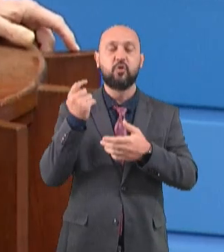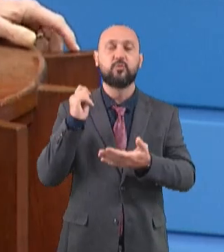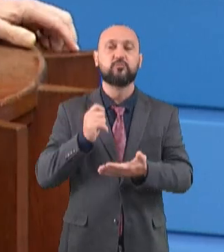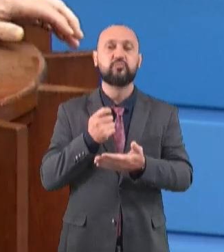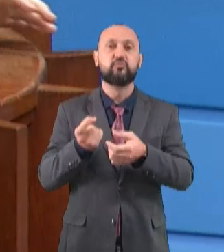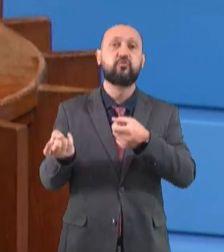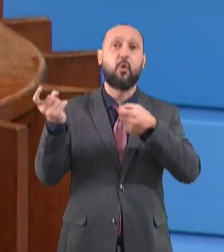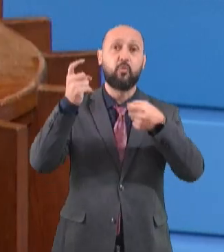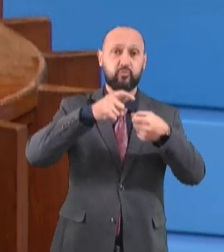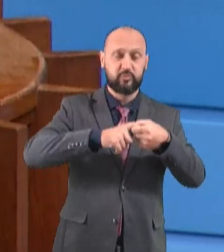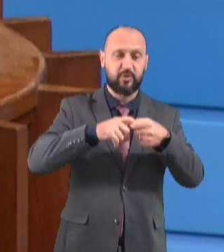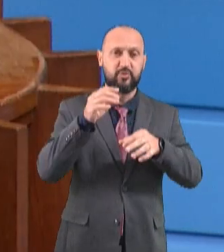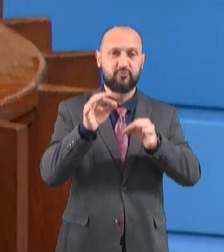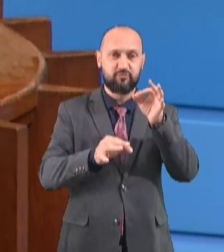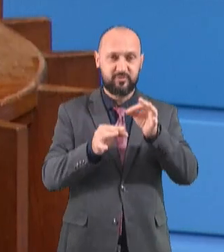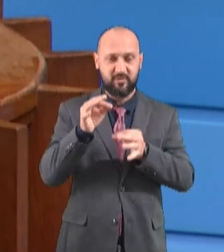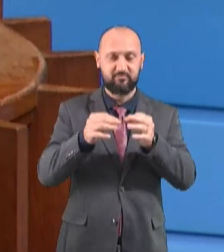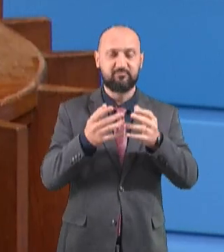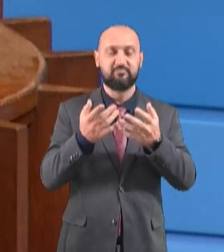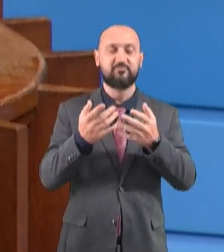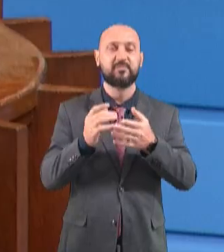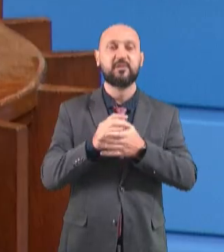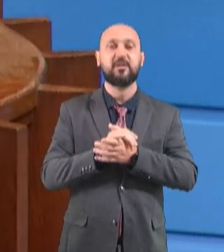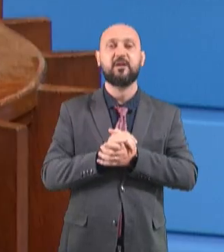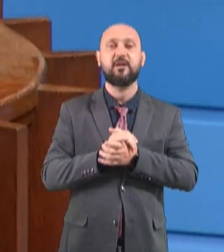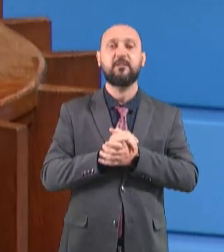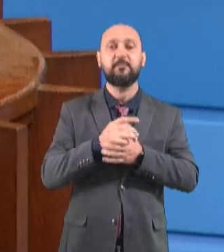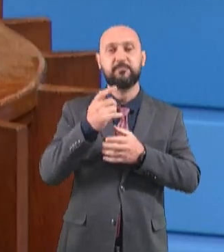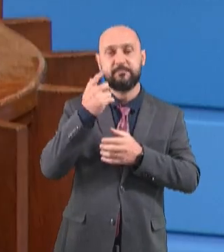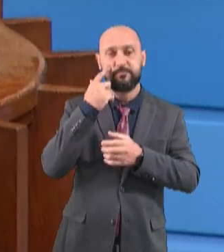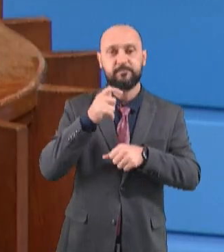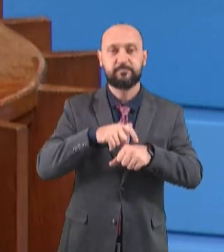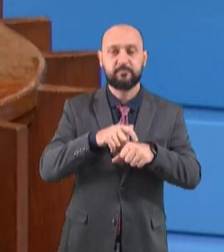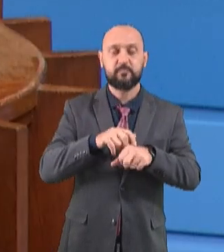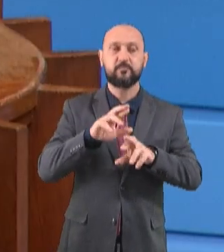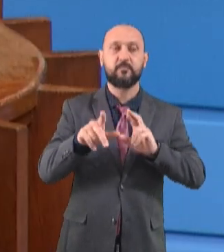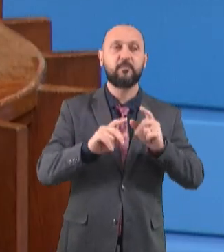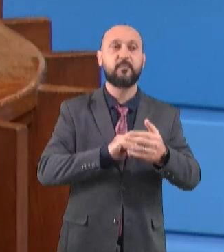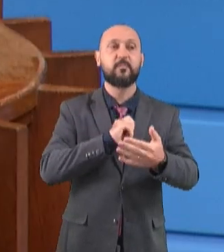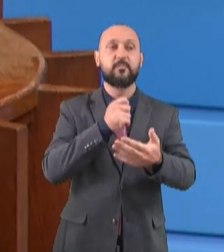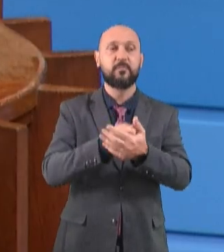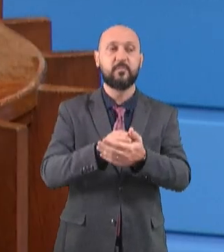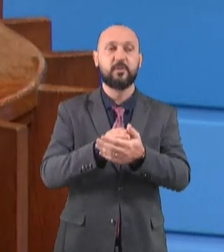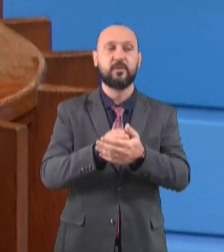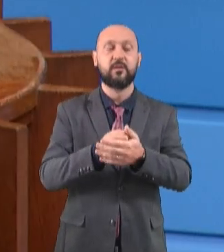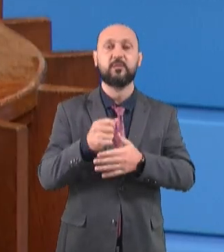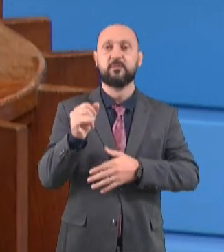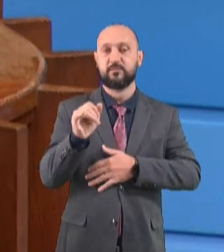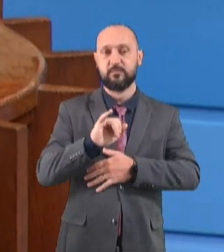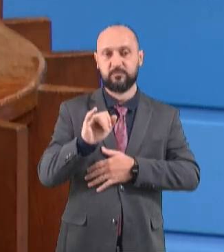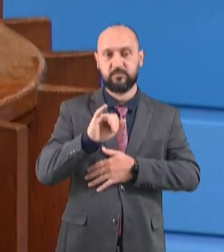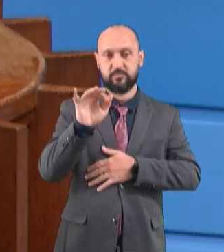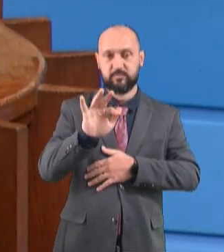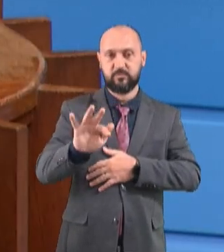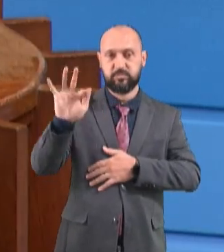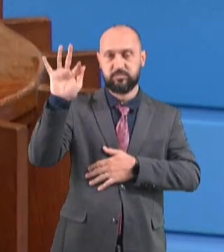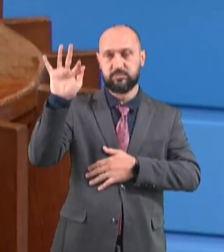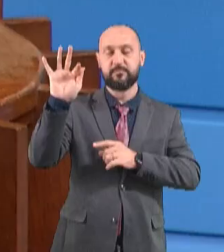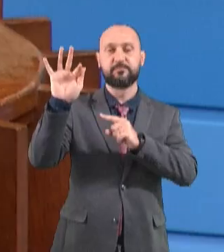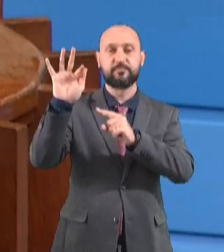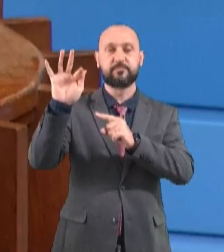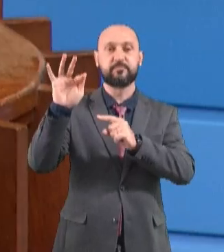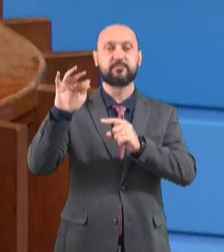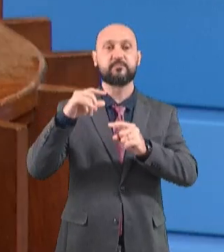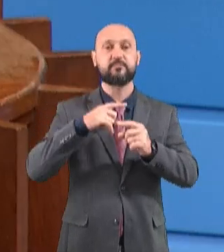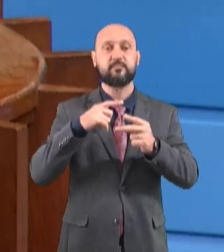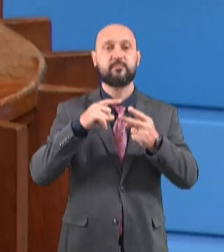recuperação judicial, ele tem condições diferenciadas para pagamento de tributos federais.